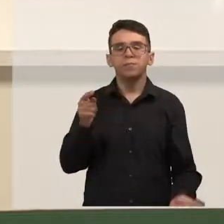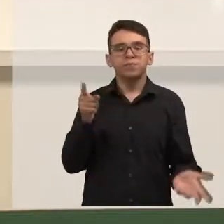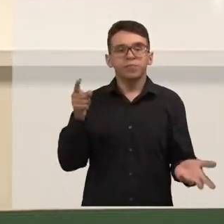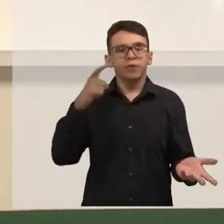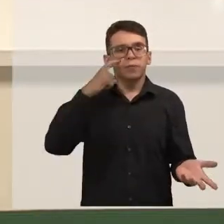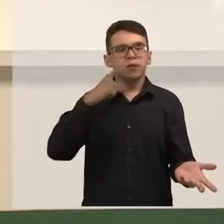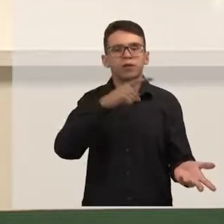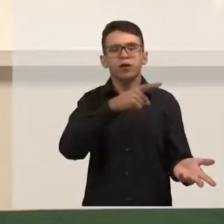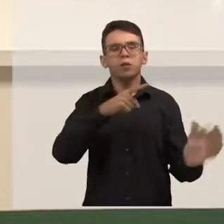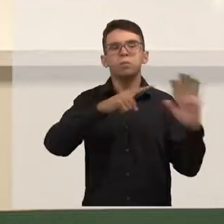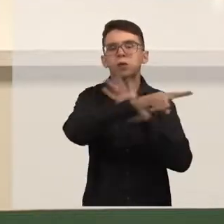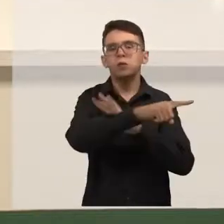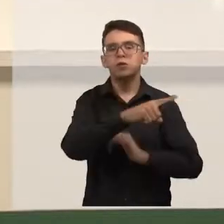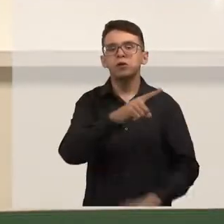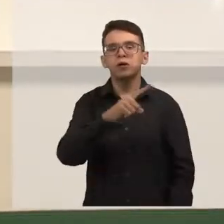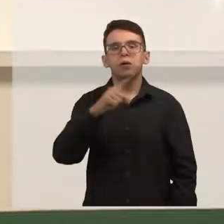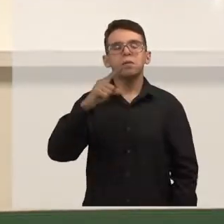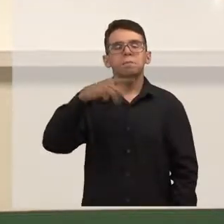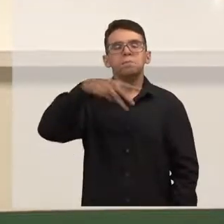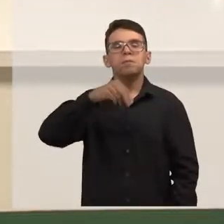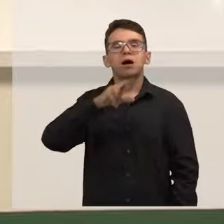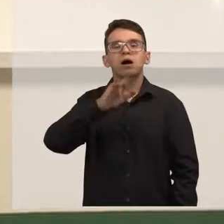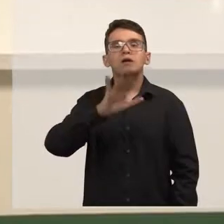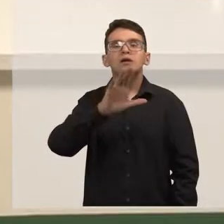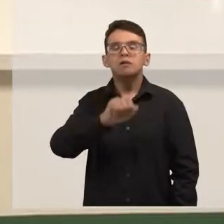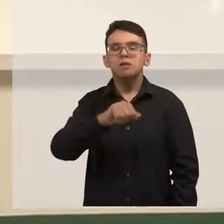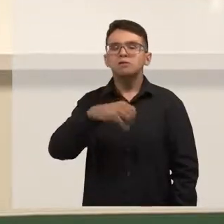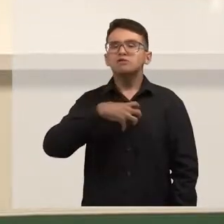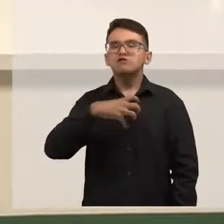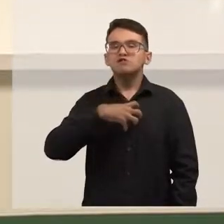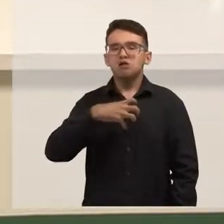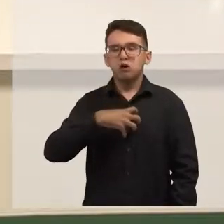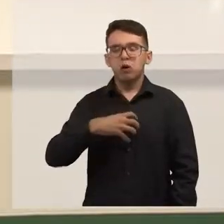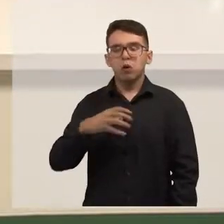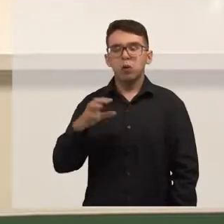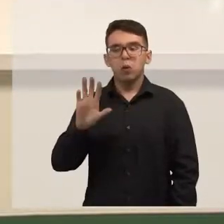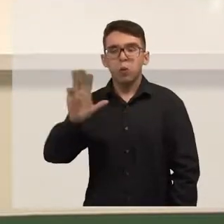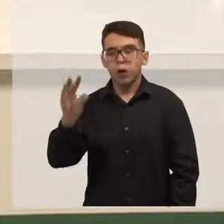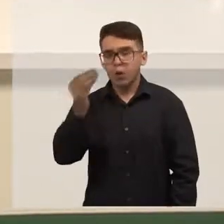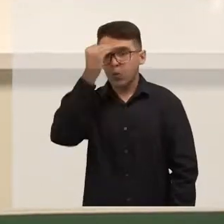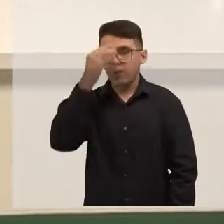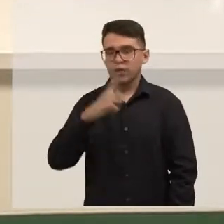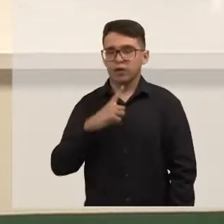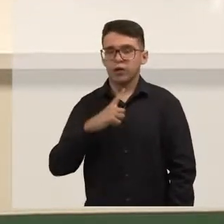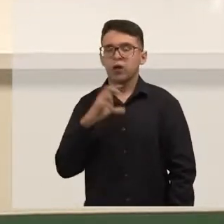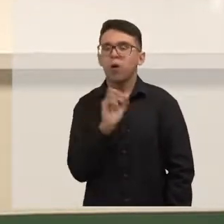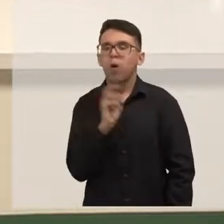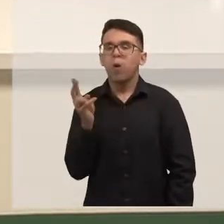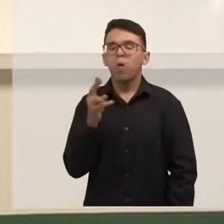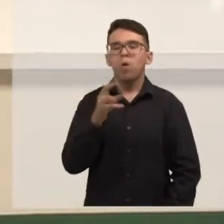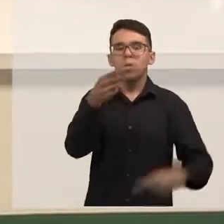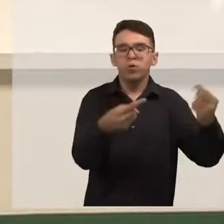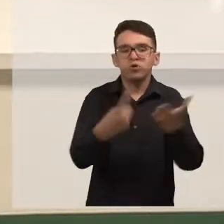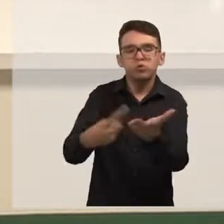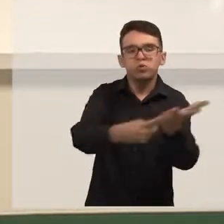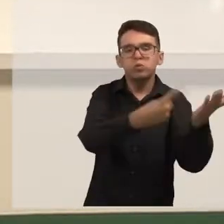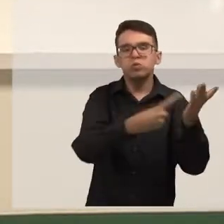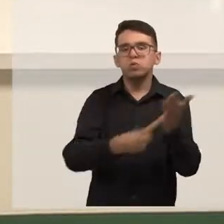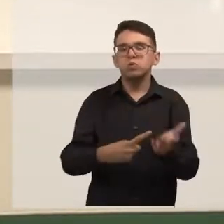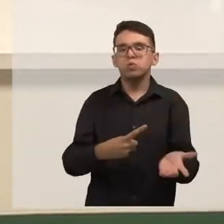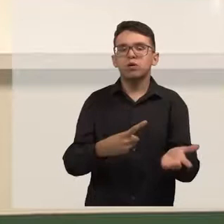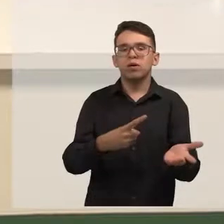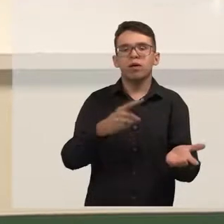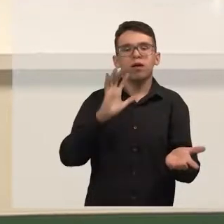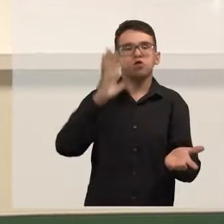se ela acha que o Lula é um preso político ou um político preso. Álvaro Dias também sofre o mesmo processo. O Ciro Gomes Toda entrevista que